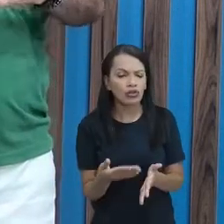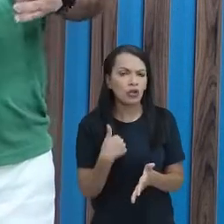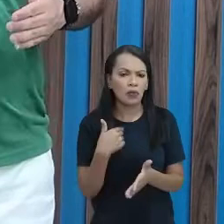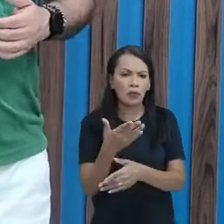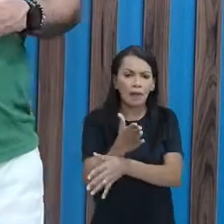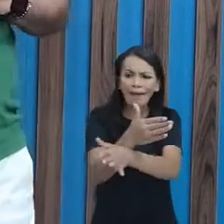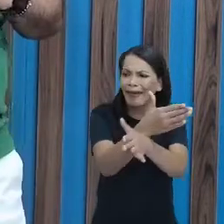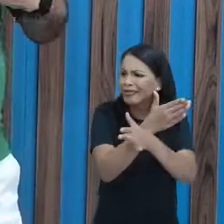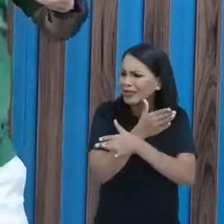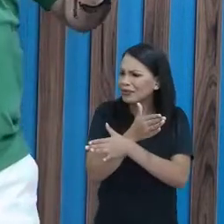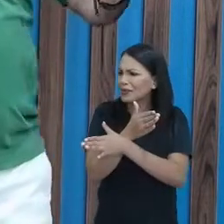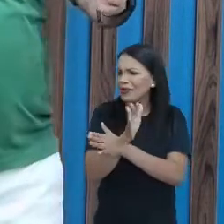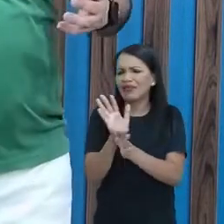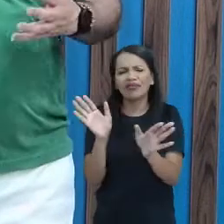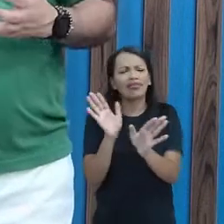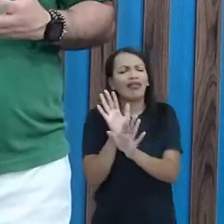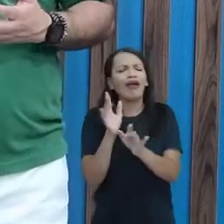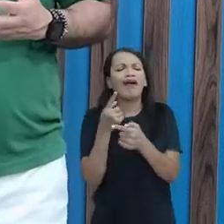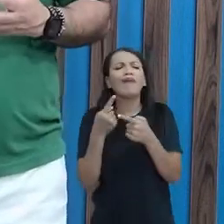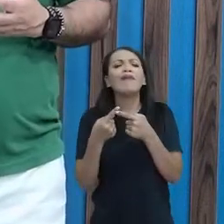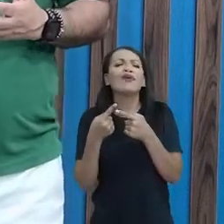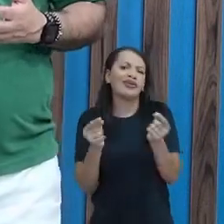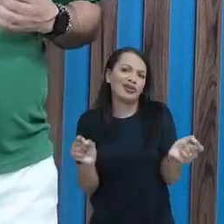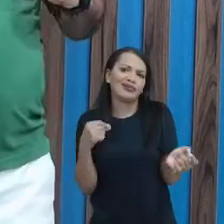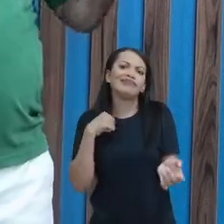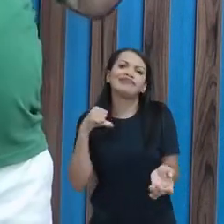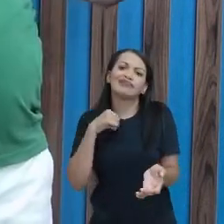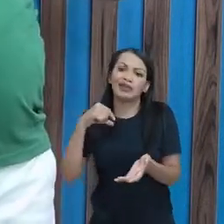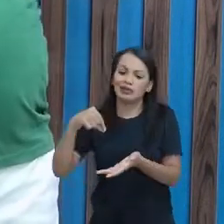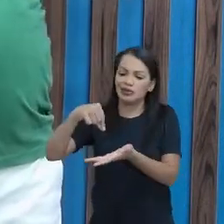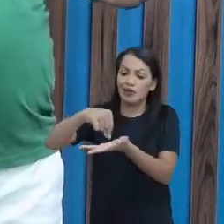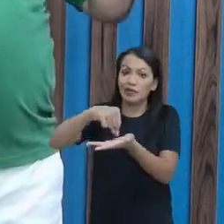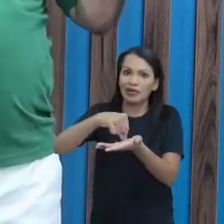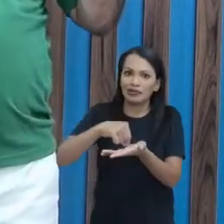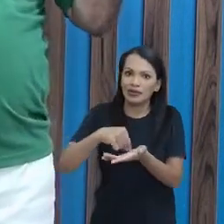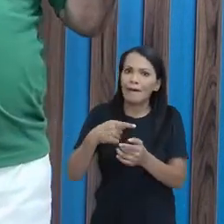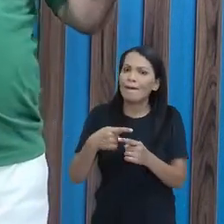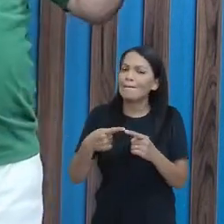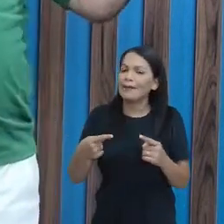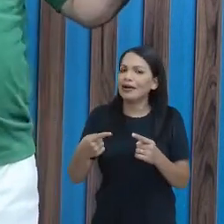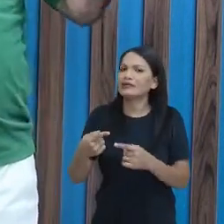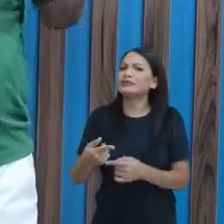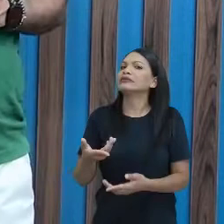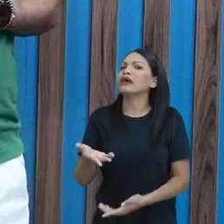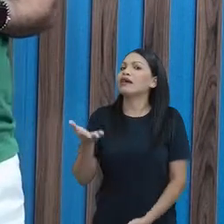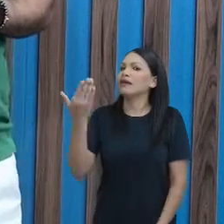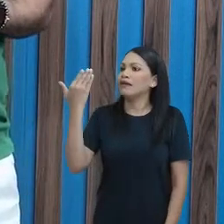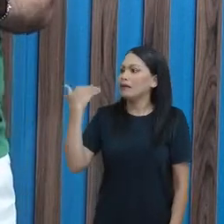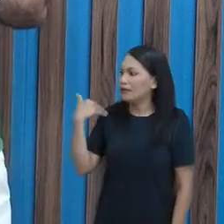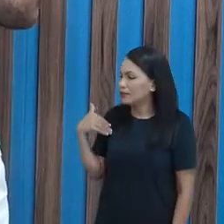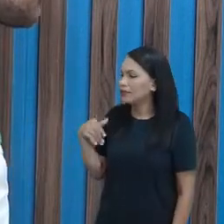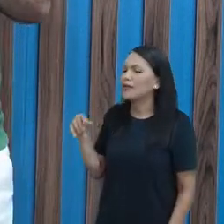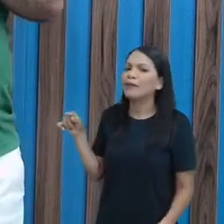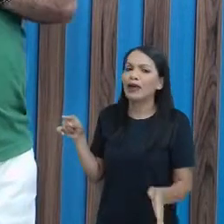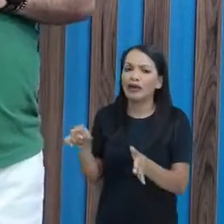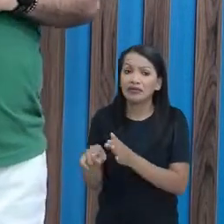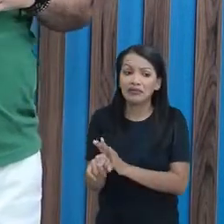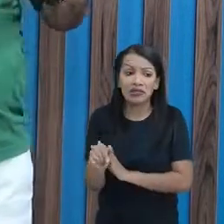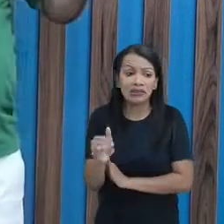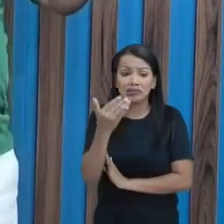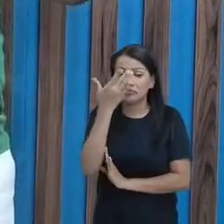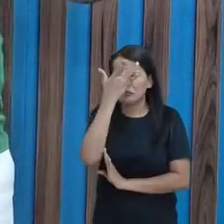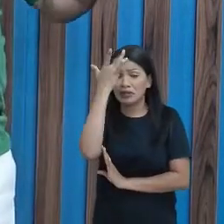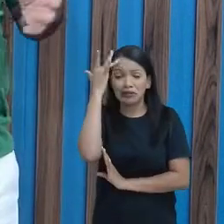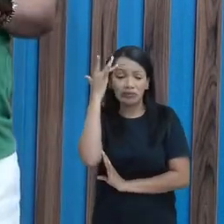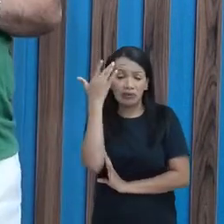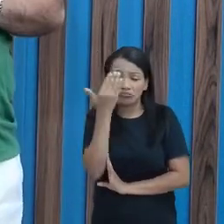eu ia ter que sair perguntando. Mas a mesma coisa se ele fosse me visitar no meu bairro. Mas